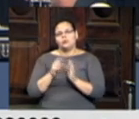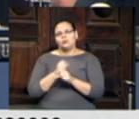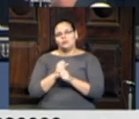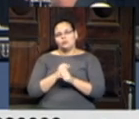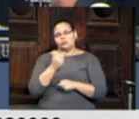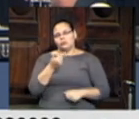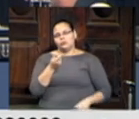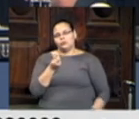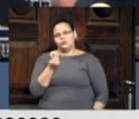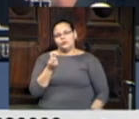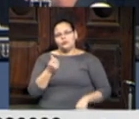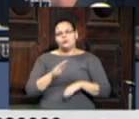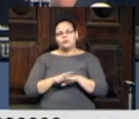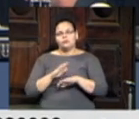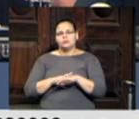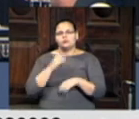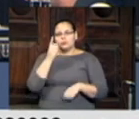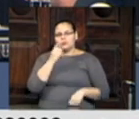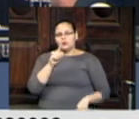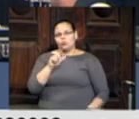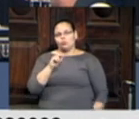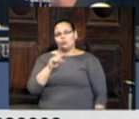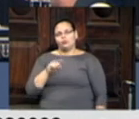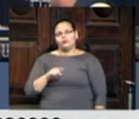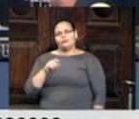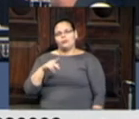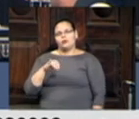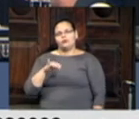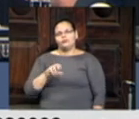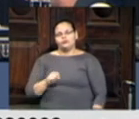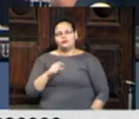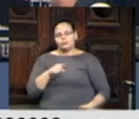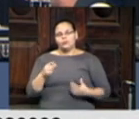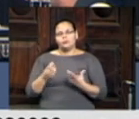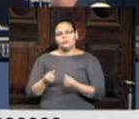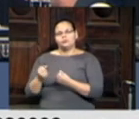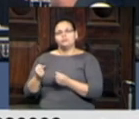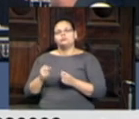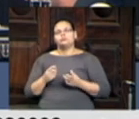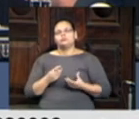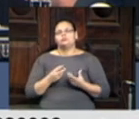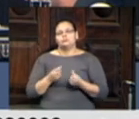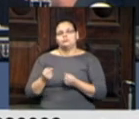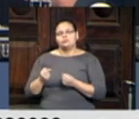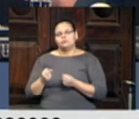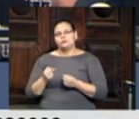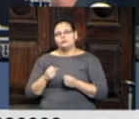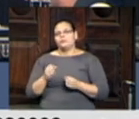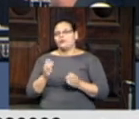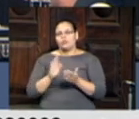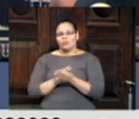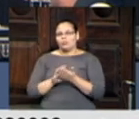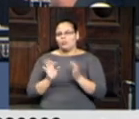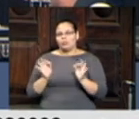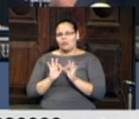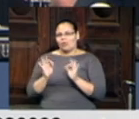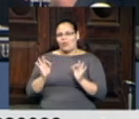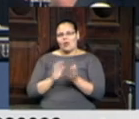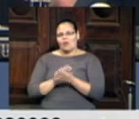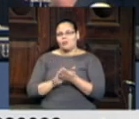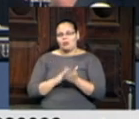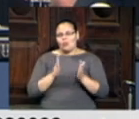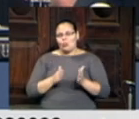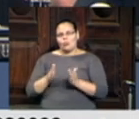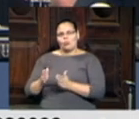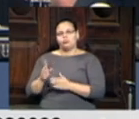1817/2016, de autoria do deputado Luiz Martins. Senhores que aprovam, permaneçam como estão. Aprovado. Nada mais havendo a tratar na